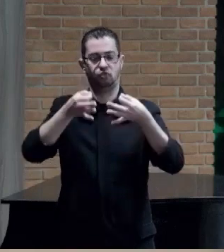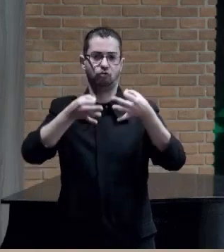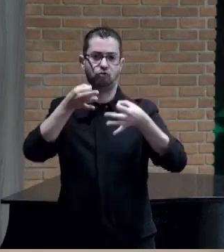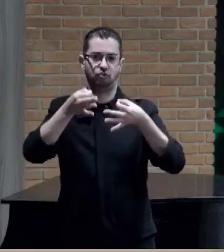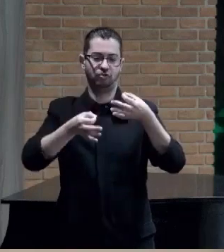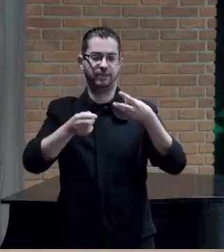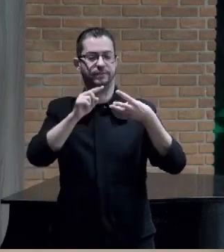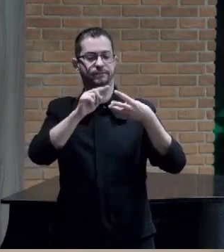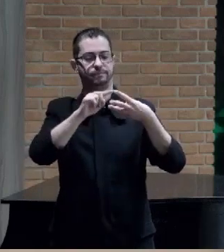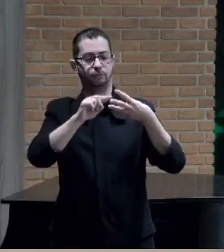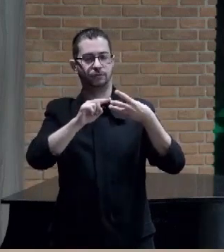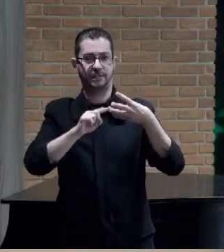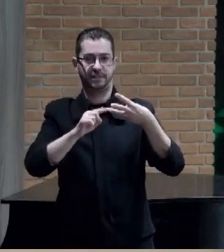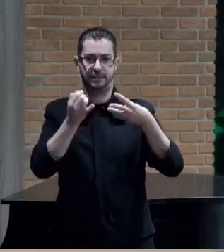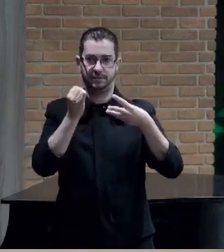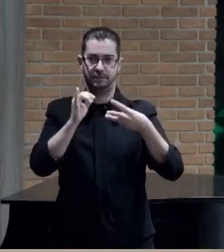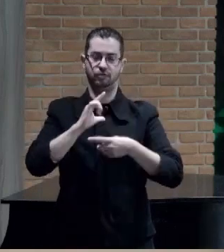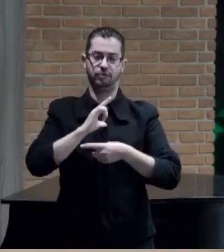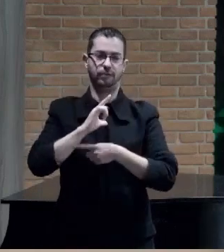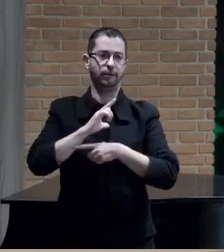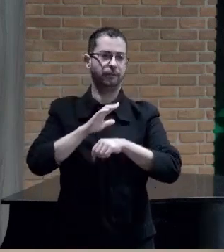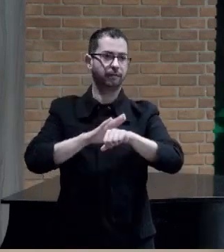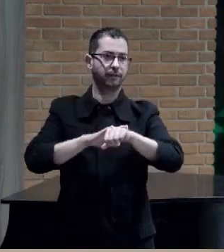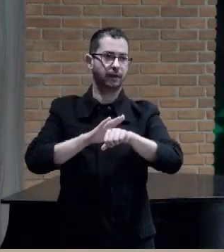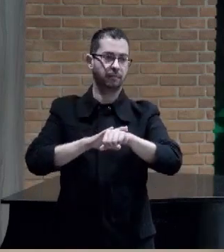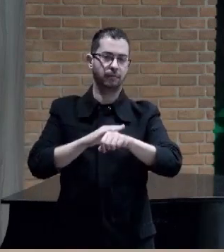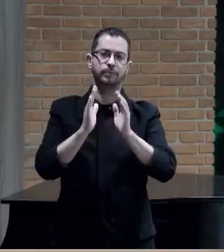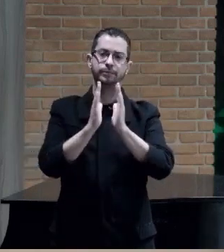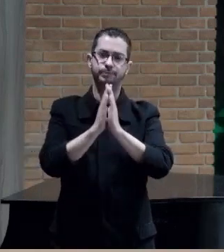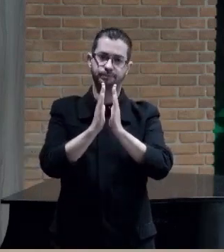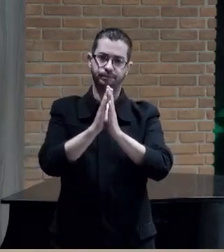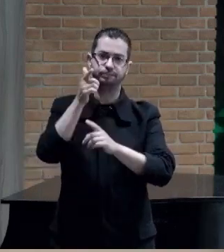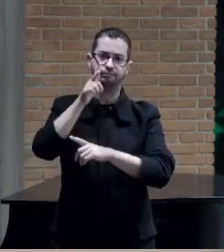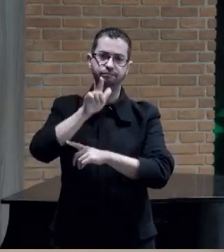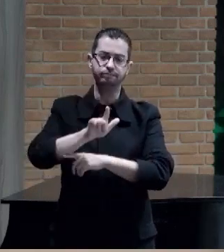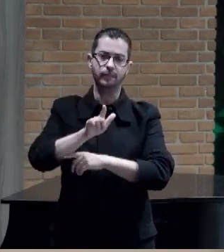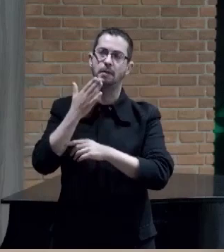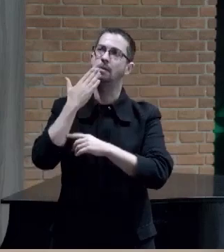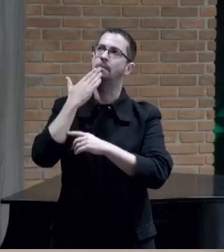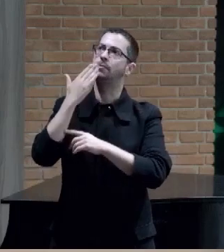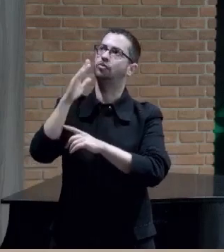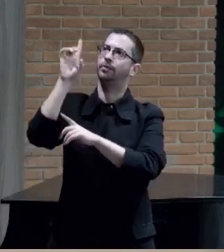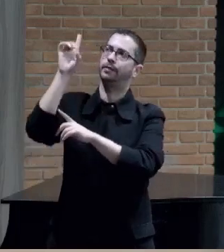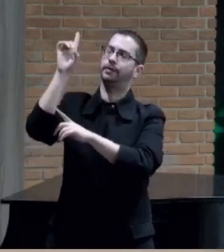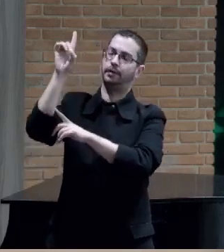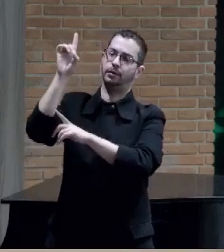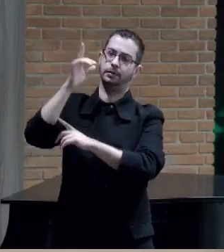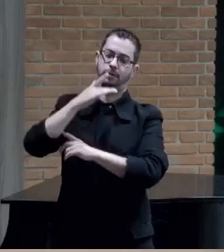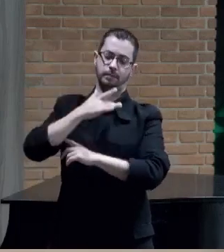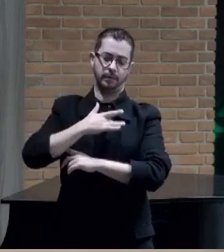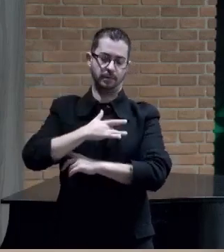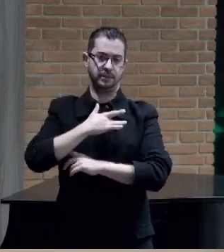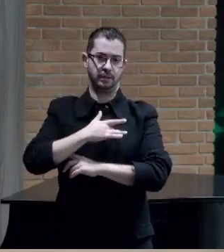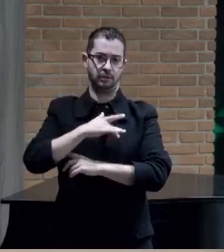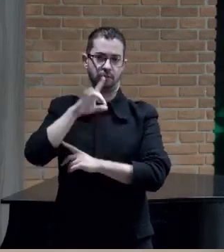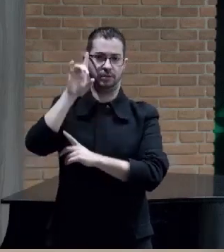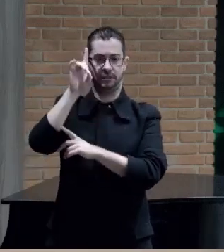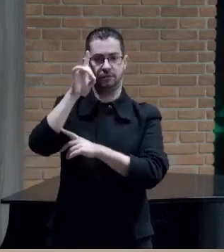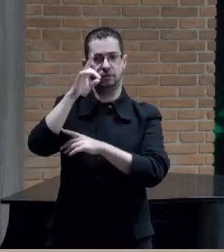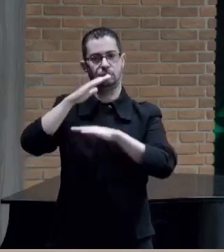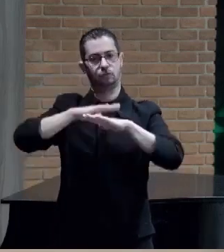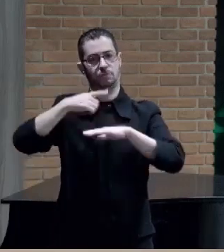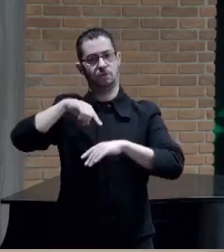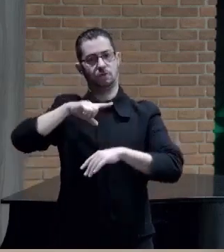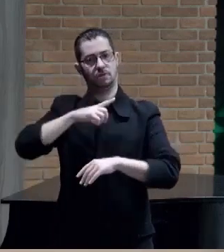tempo. Então vamos orar mais uma vez, clamando ao Pai pela misericórdia dele sobre